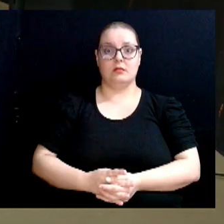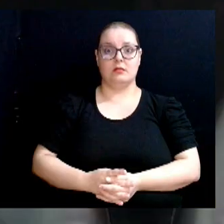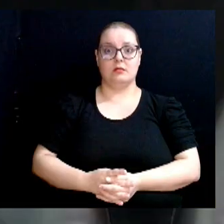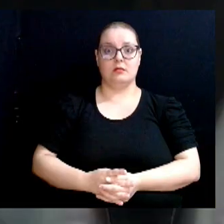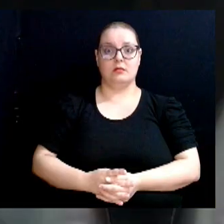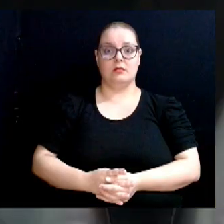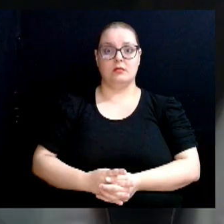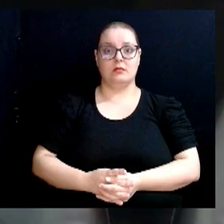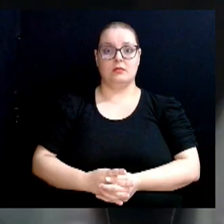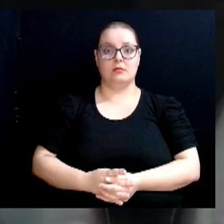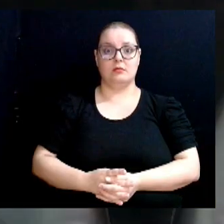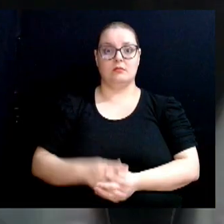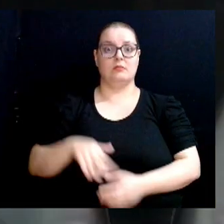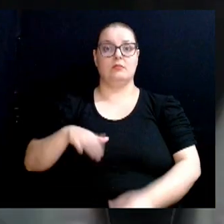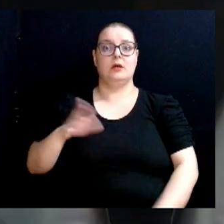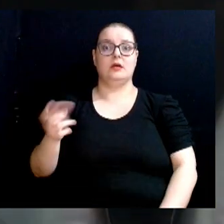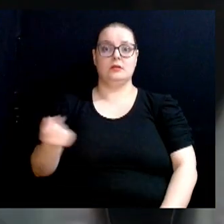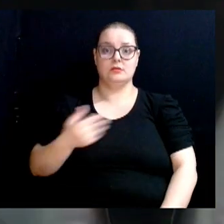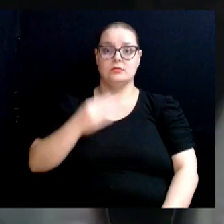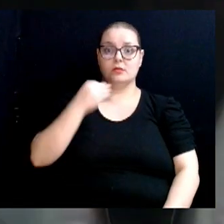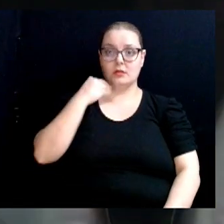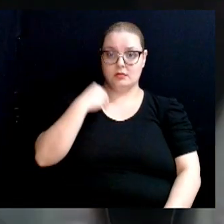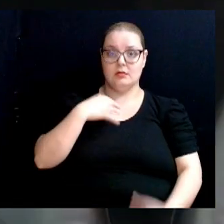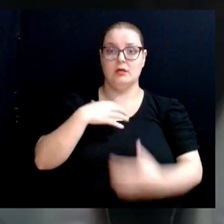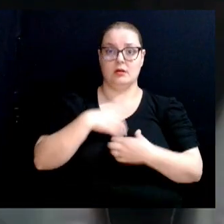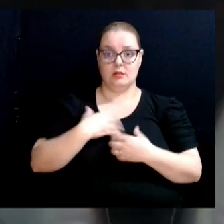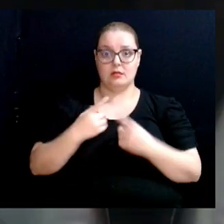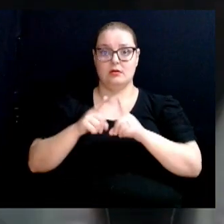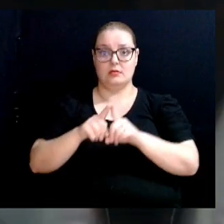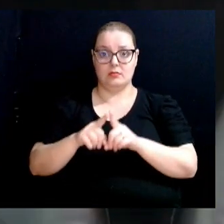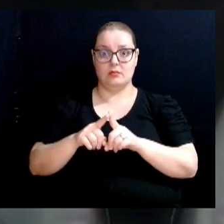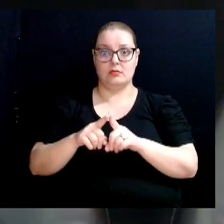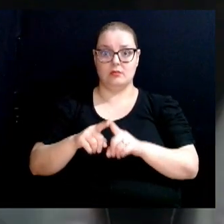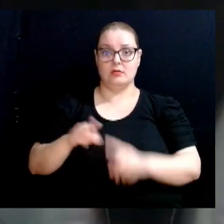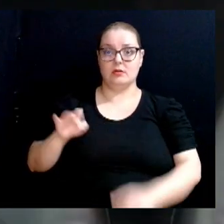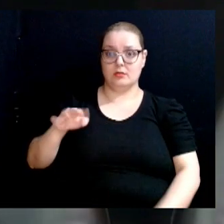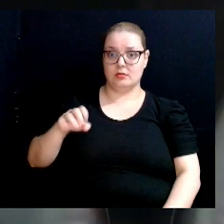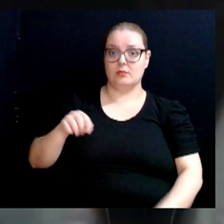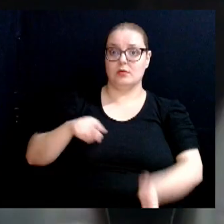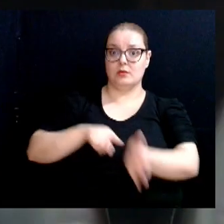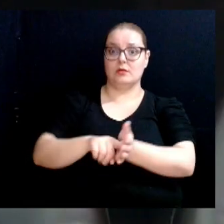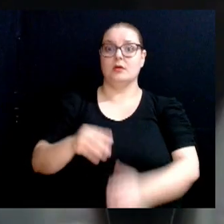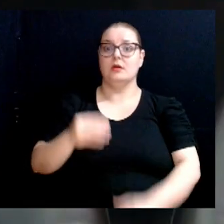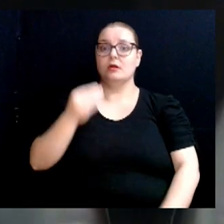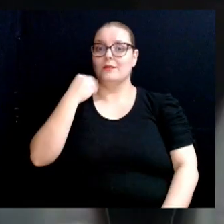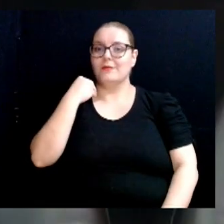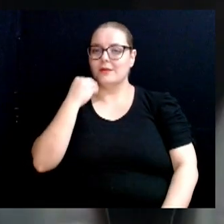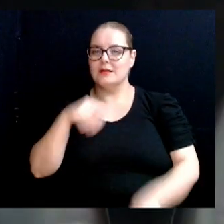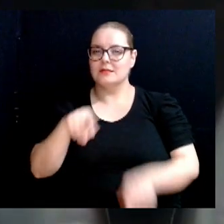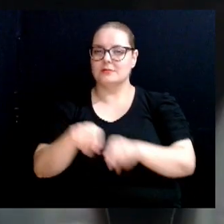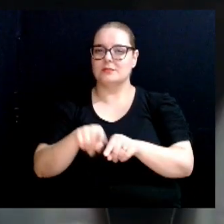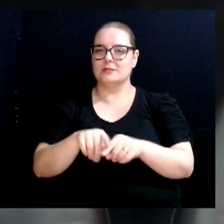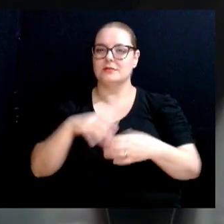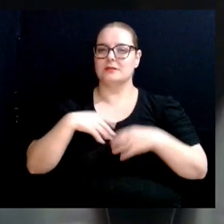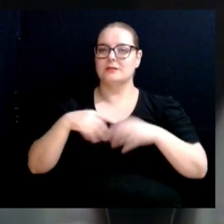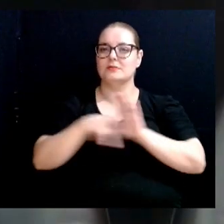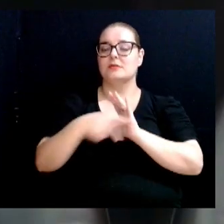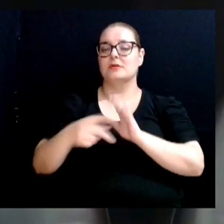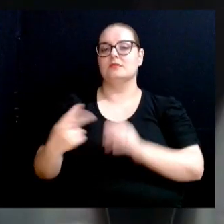de enfraquecer a sensação de parceria, que o Bruno pergunta, enfraquece a sensação de pertencimento. Sim. É como se eu